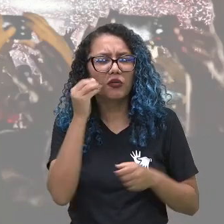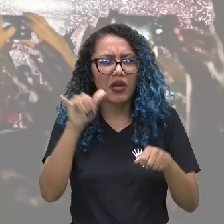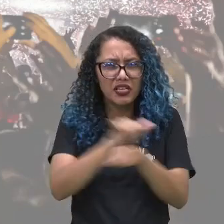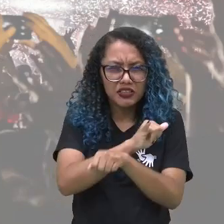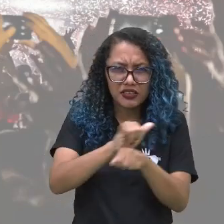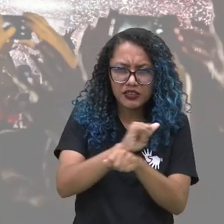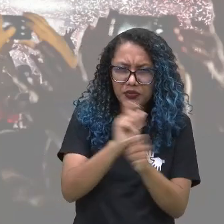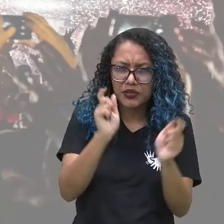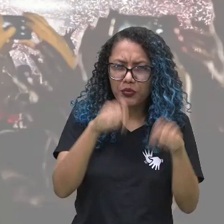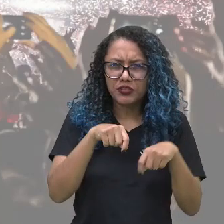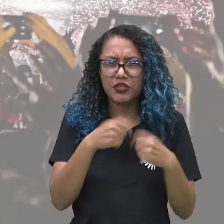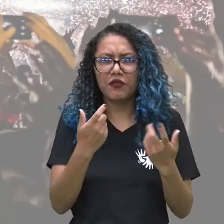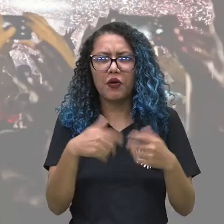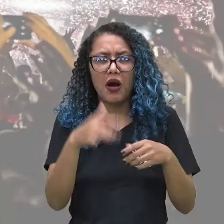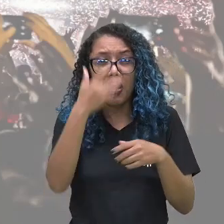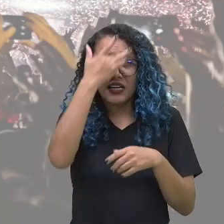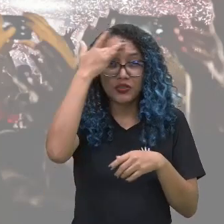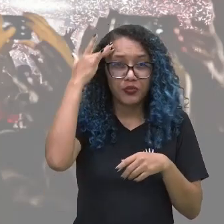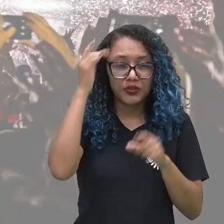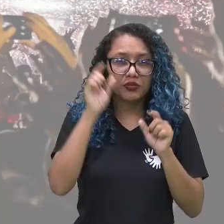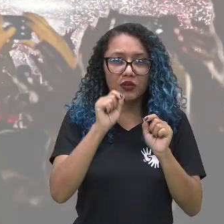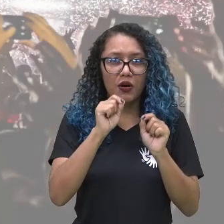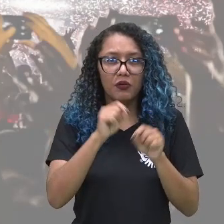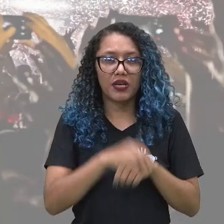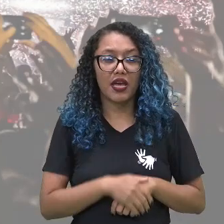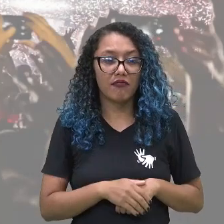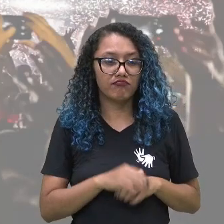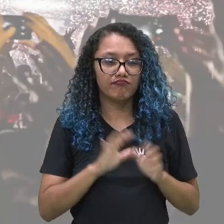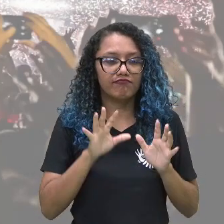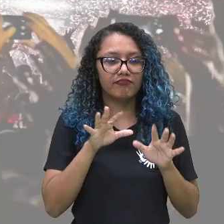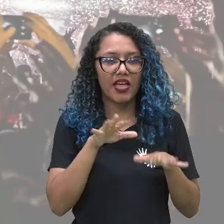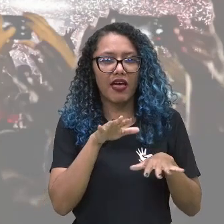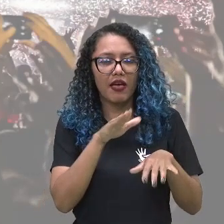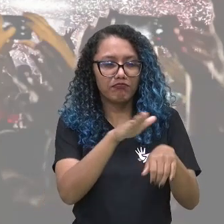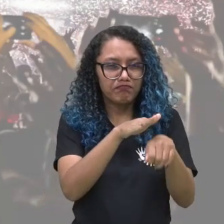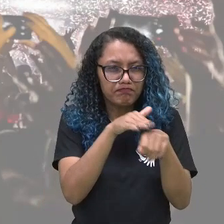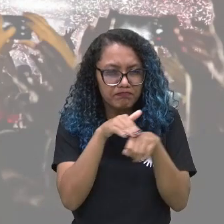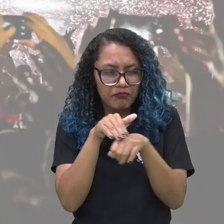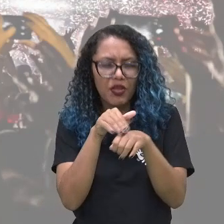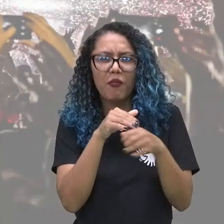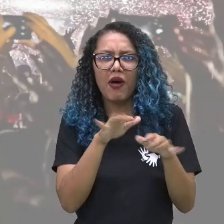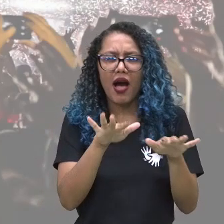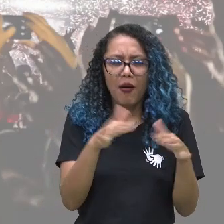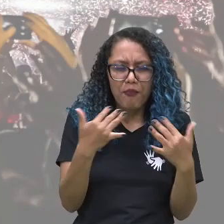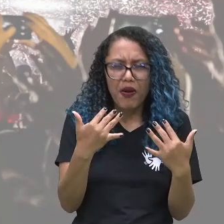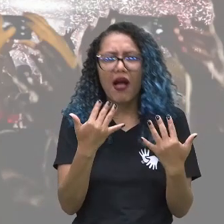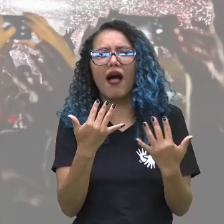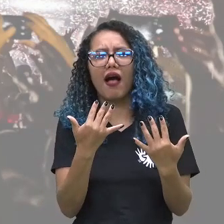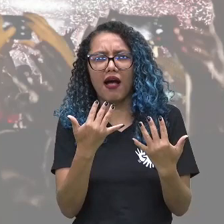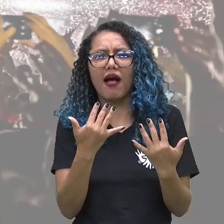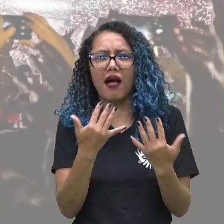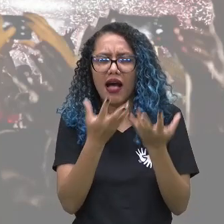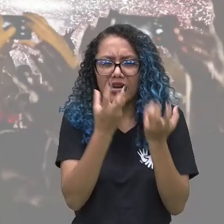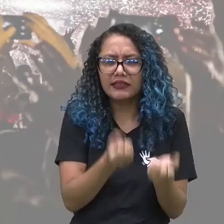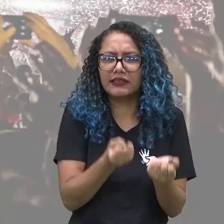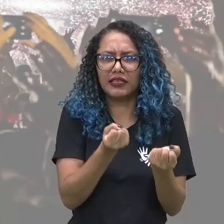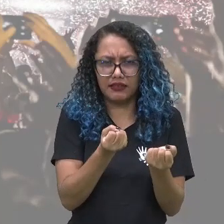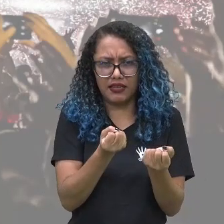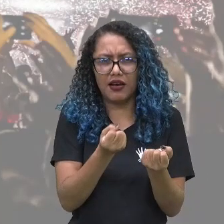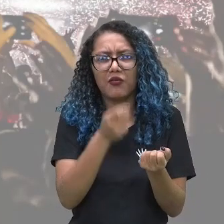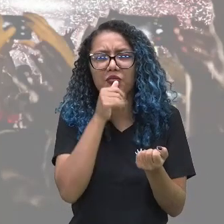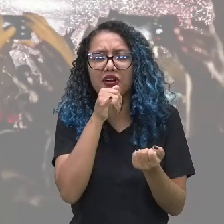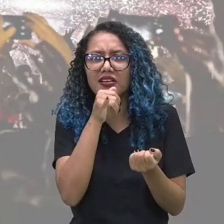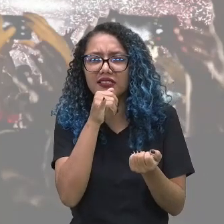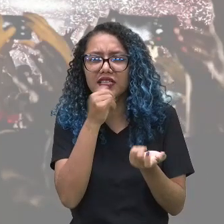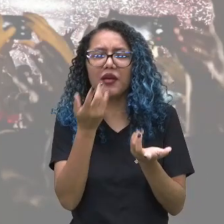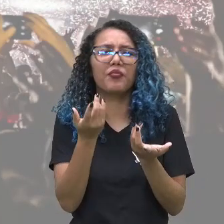pessoas, até apelando para desejos sexuais. Então, veja essa questão da apelação, da